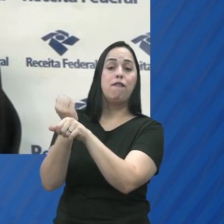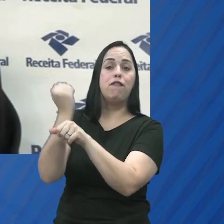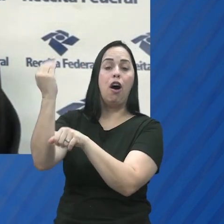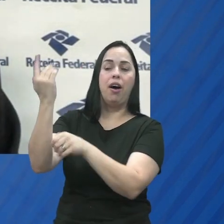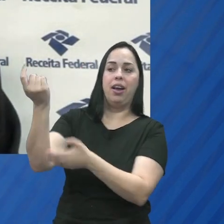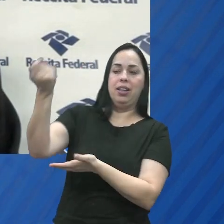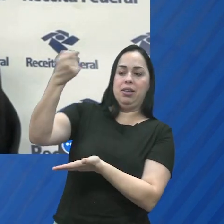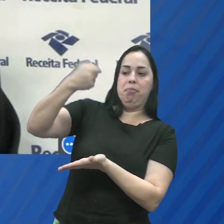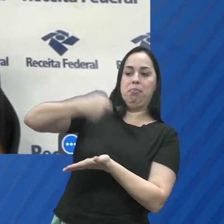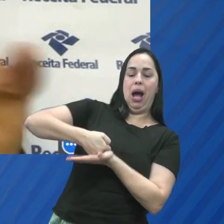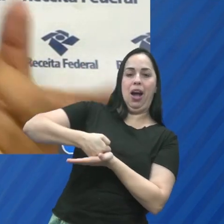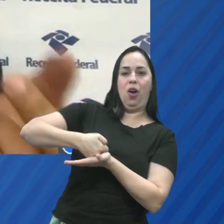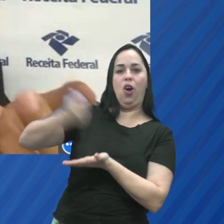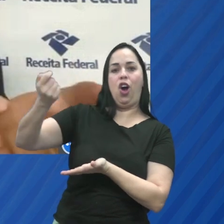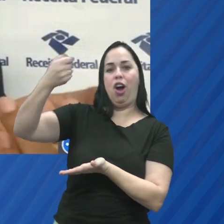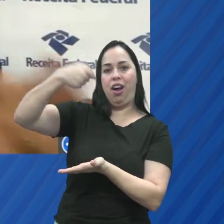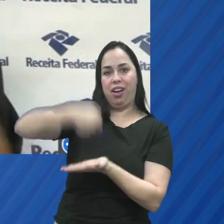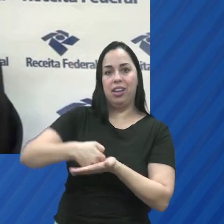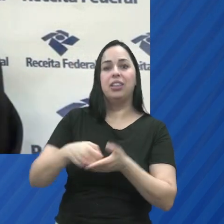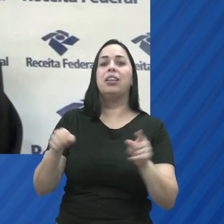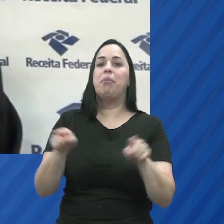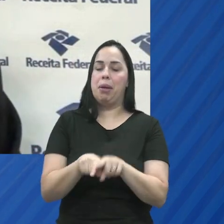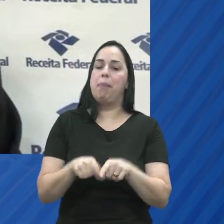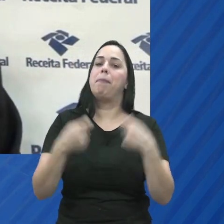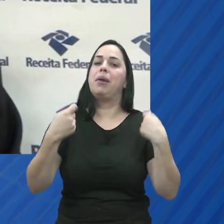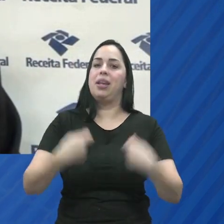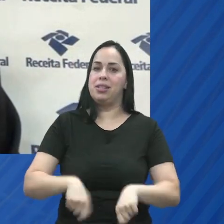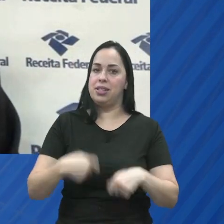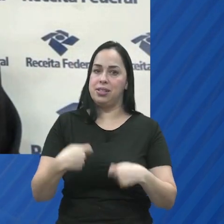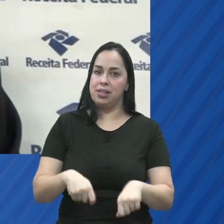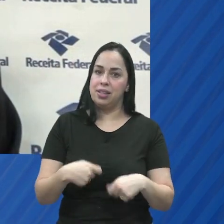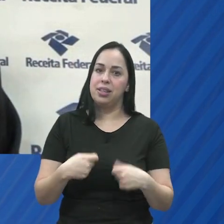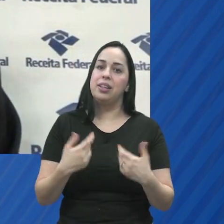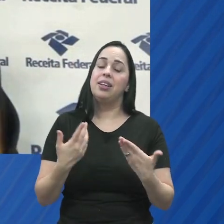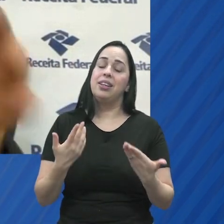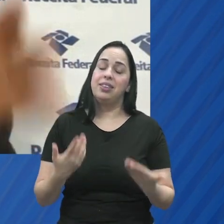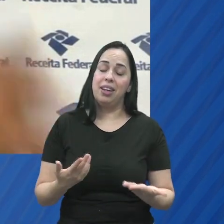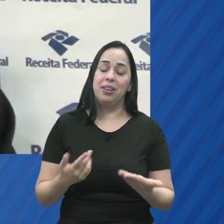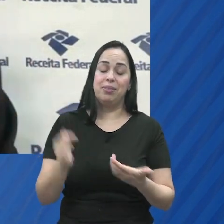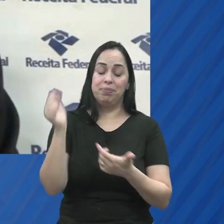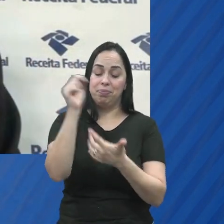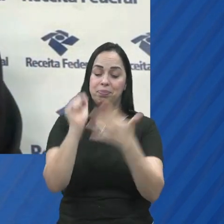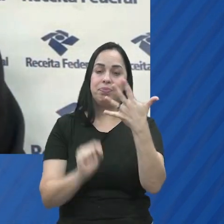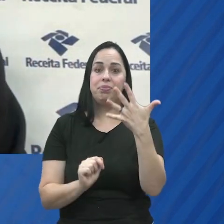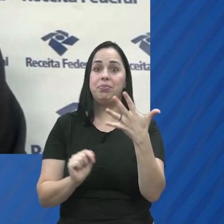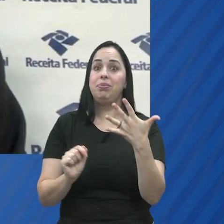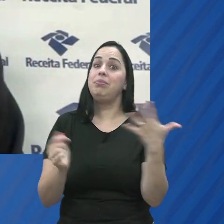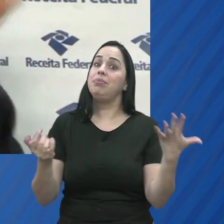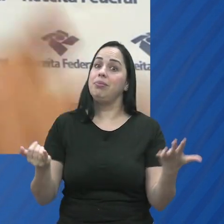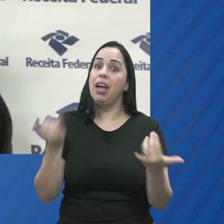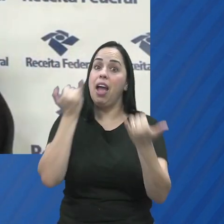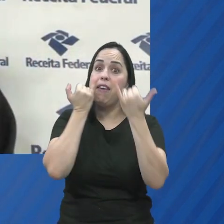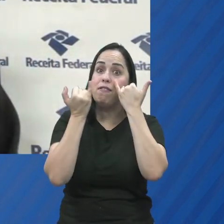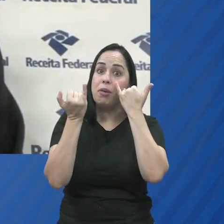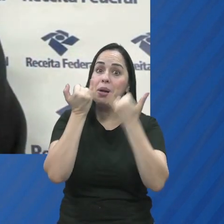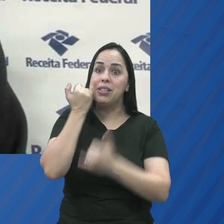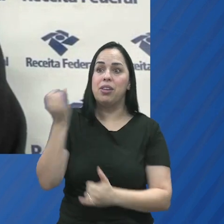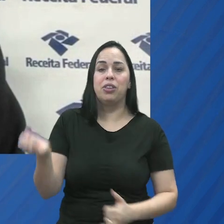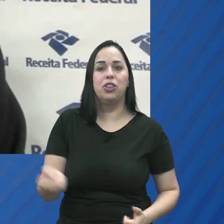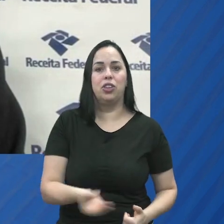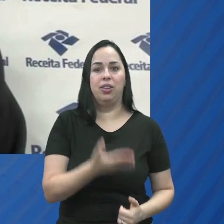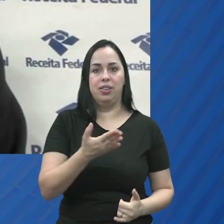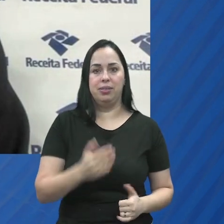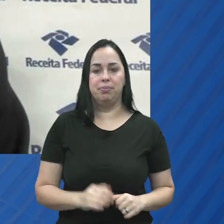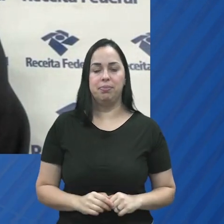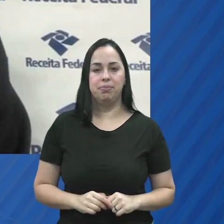às aplicações financeiras e também a lucros e dividendos. Então, essas são as principais novidades de obrigatoriedade